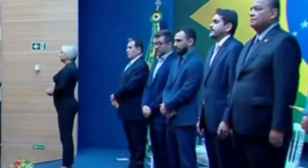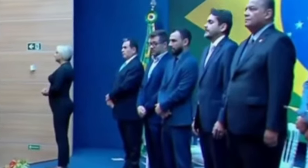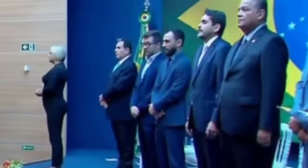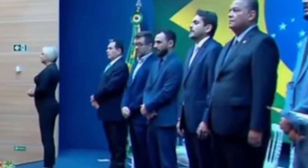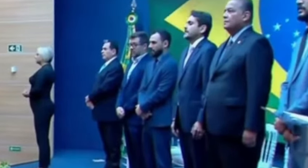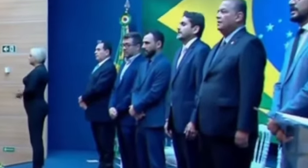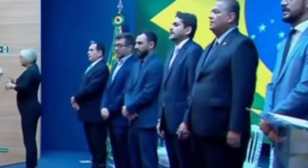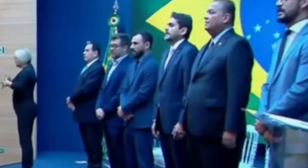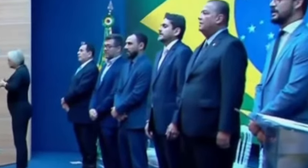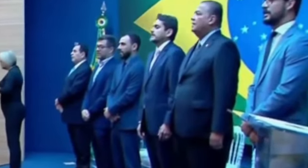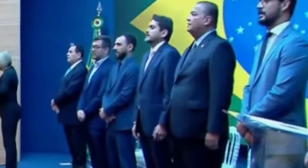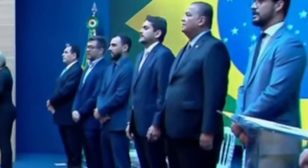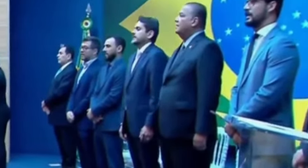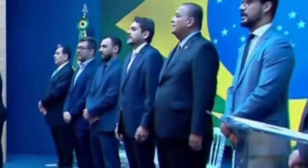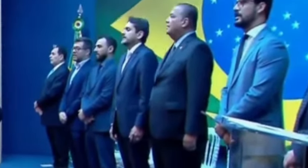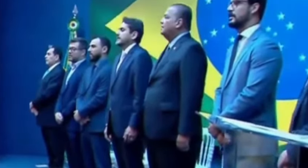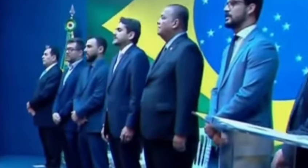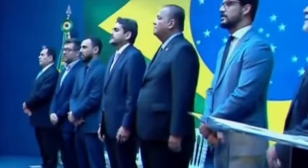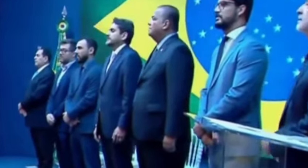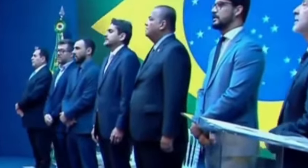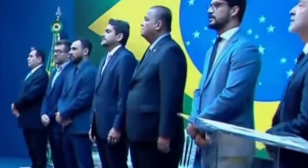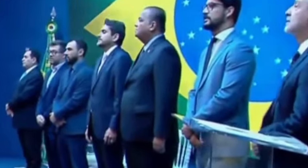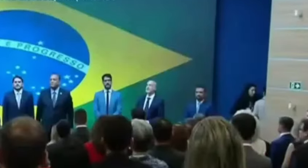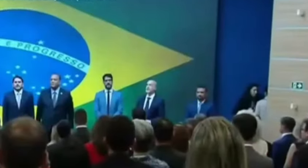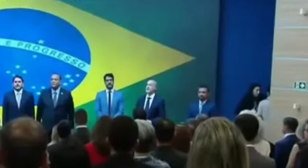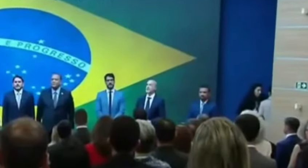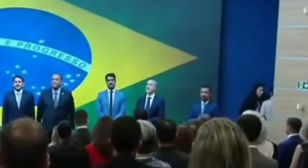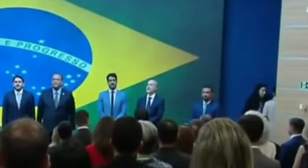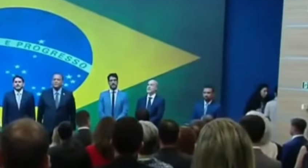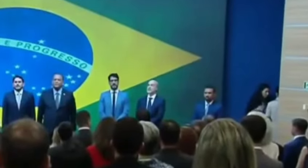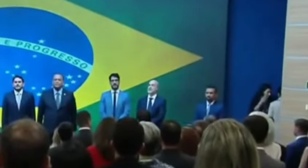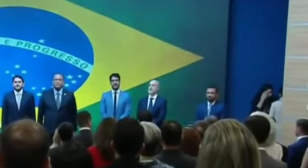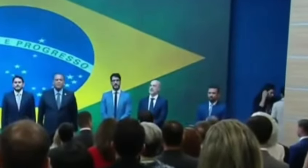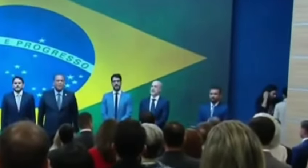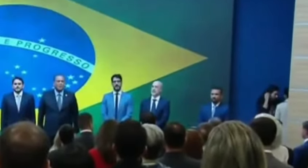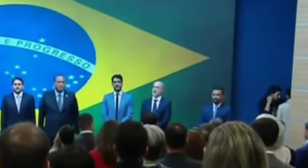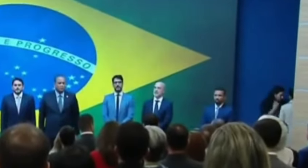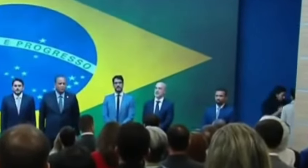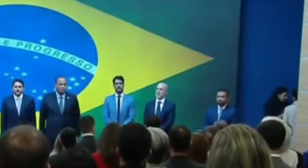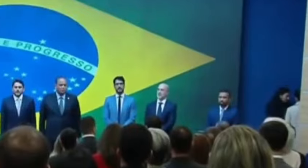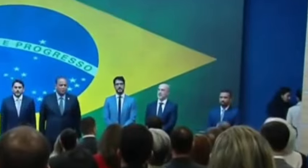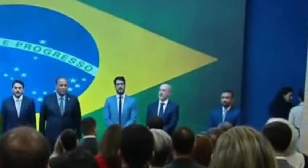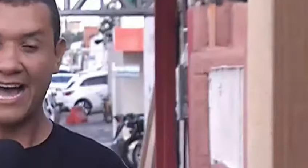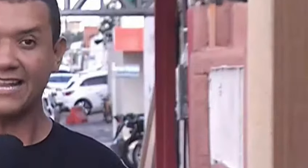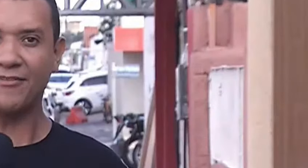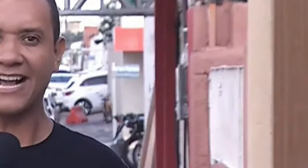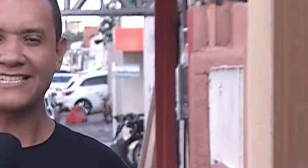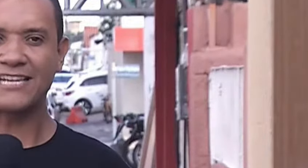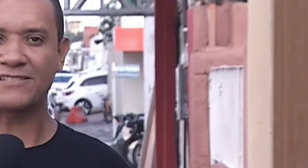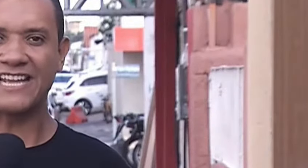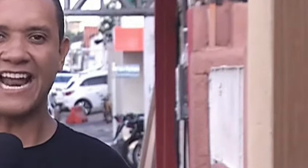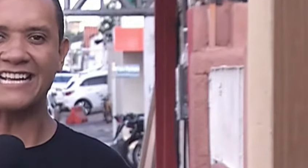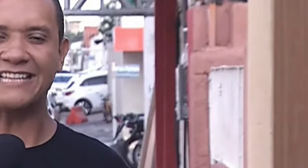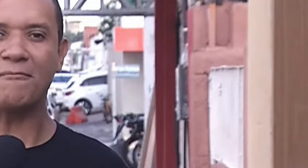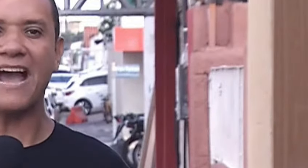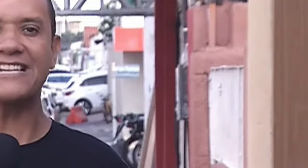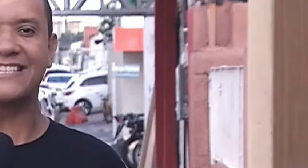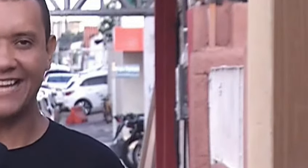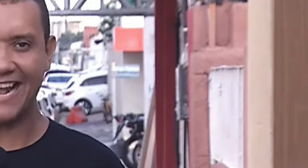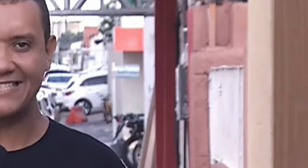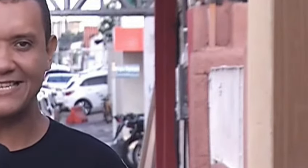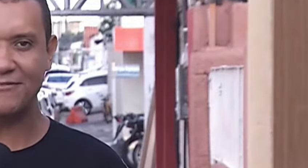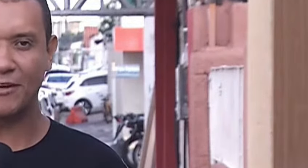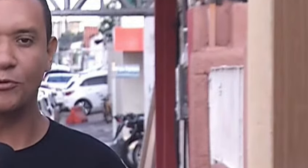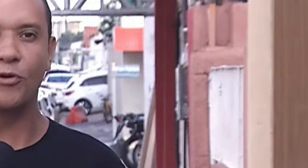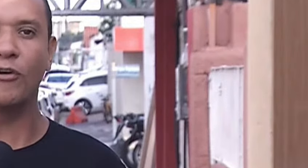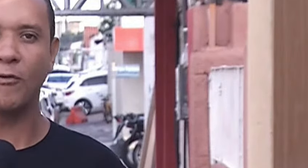setor televisivo, criando uma integração completa entre TV com a internet. A navegação será ainda